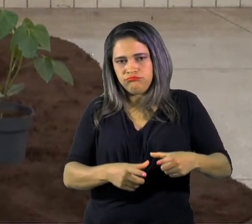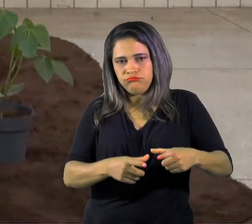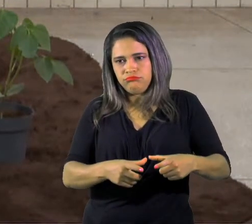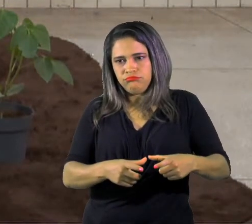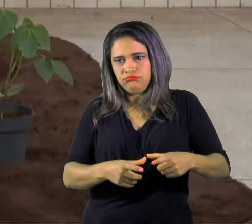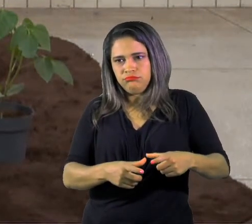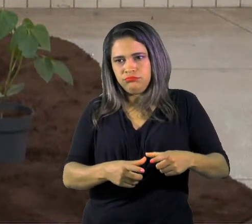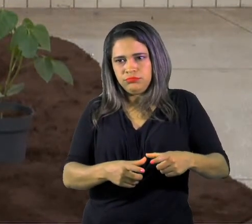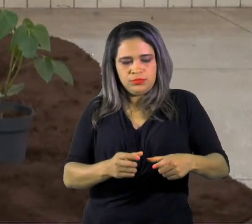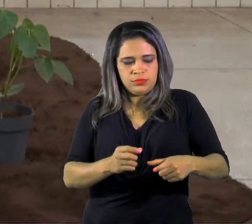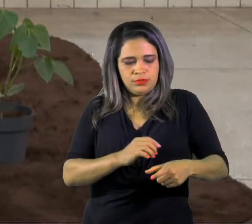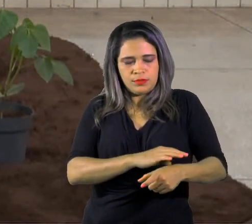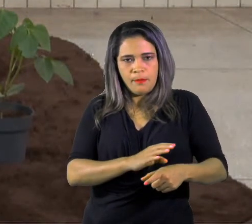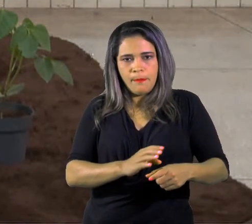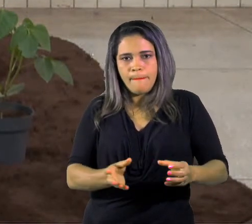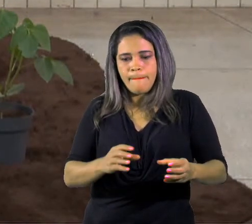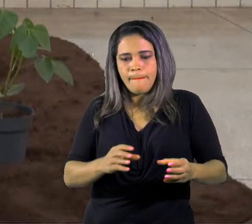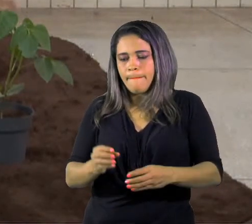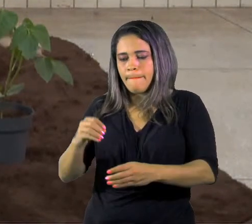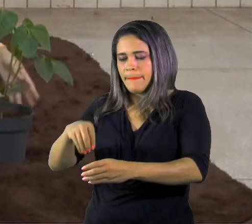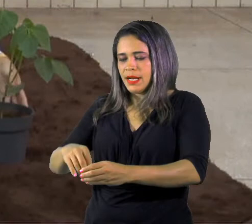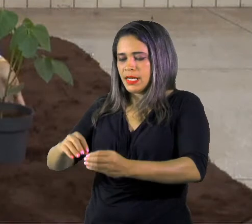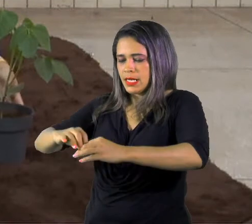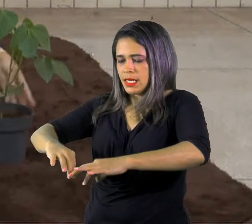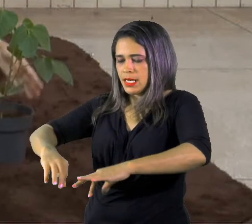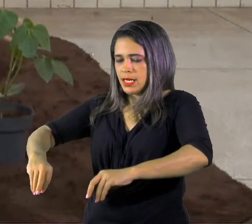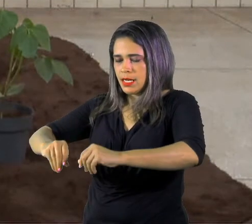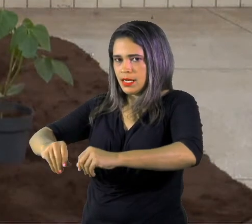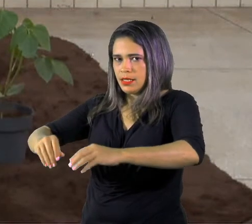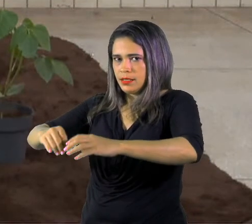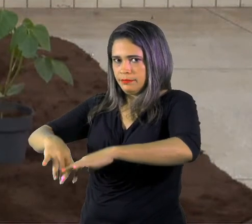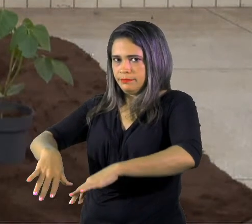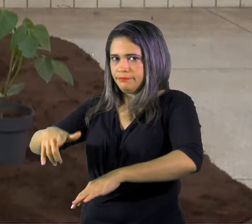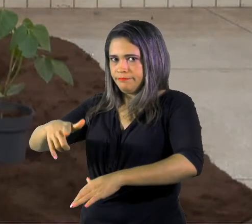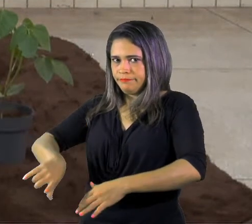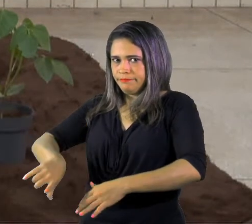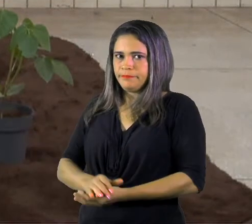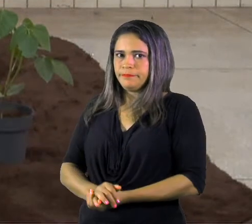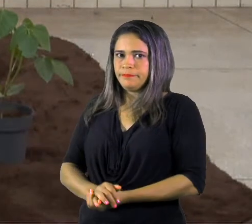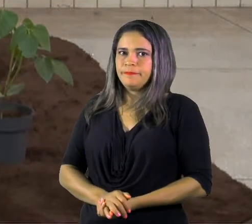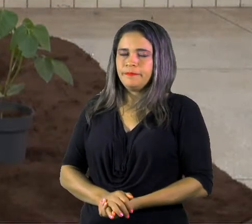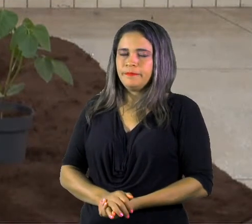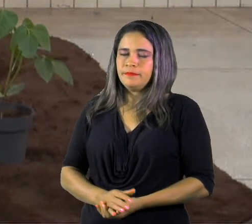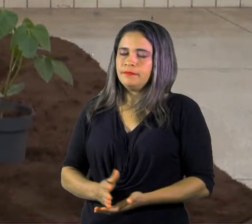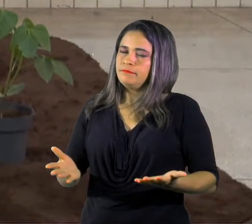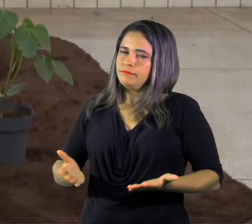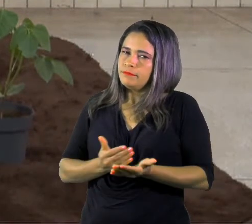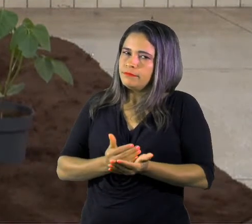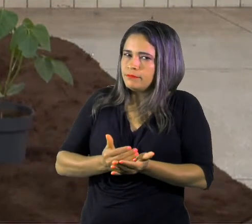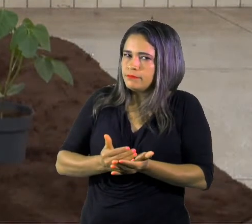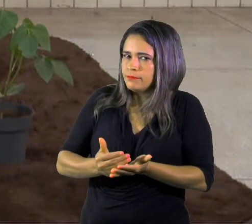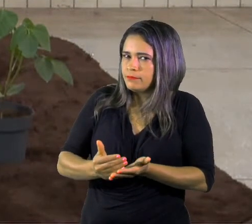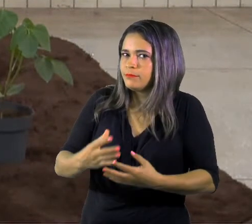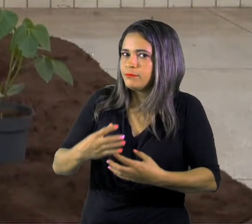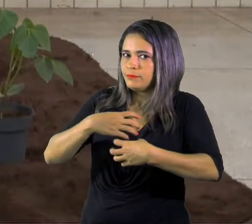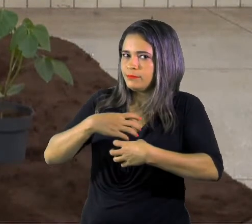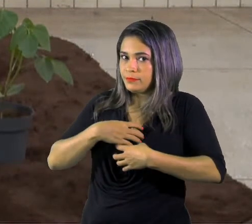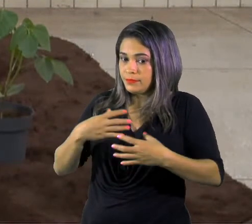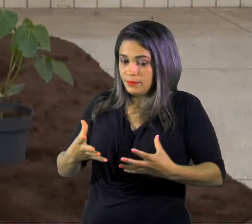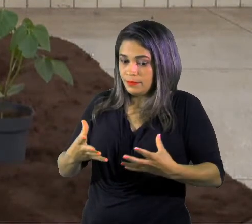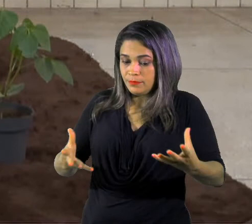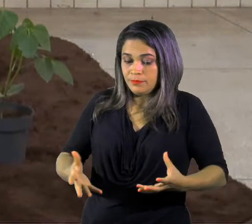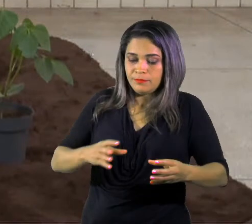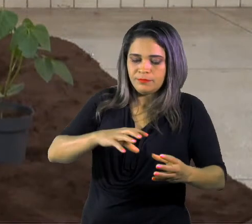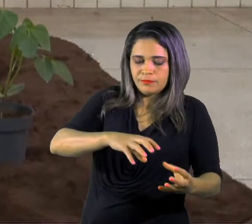o plantio novamente na terra. Então, veja só, nós iniciamos de uma forma e vamos transportar essa